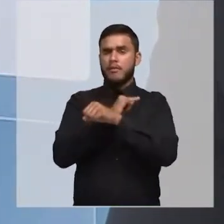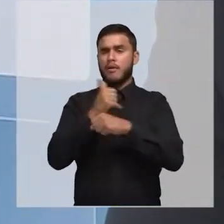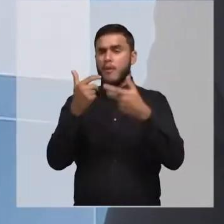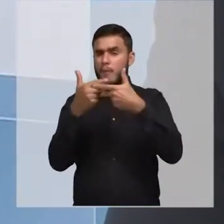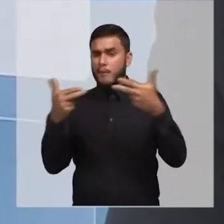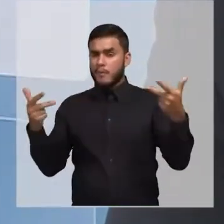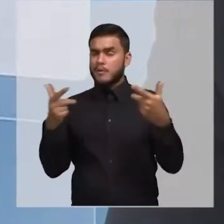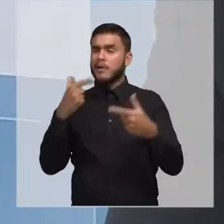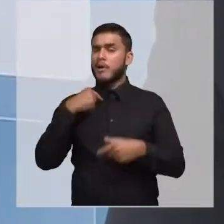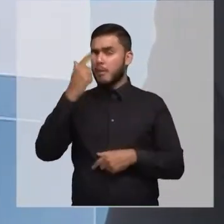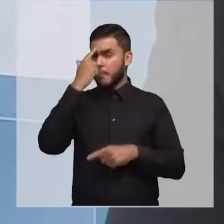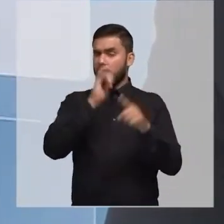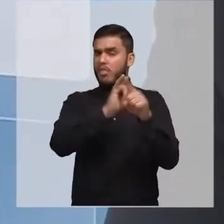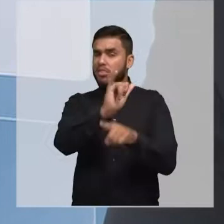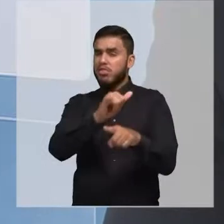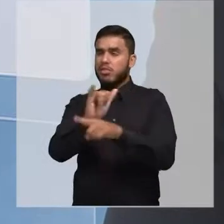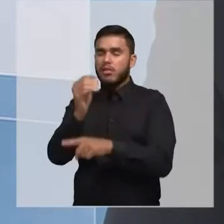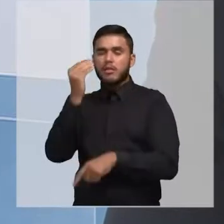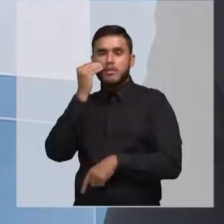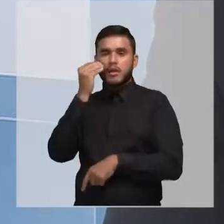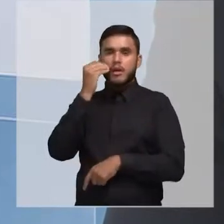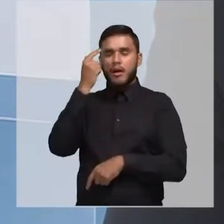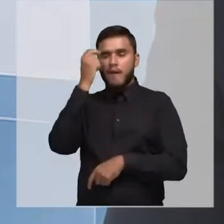mesmo, como a gente diz, né?